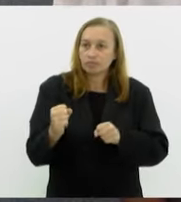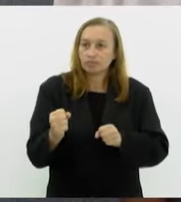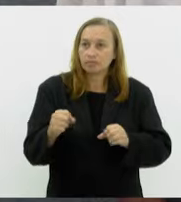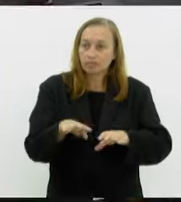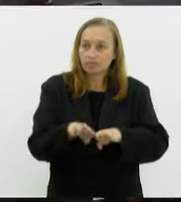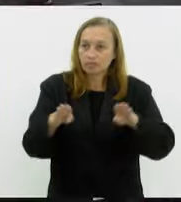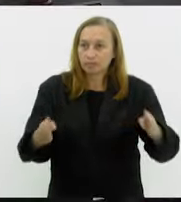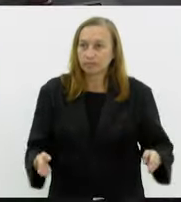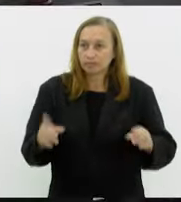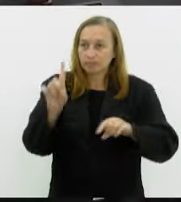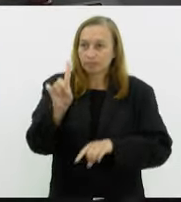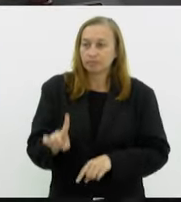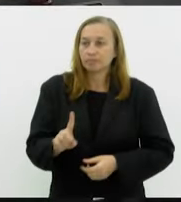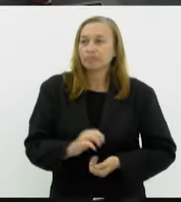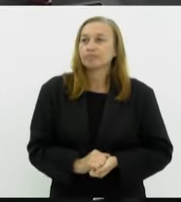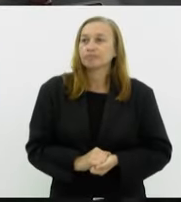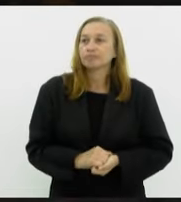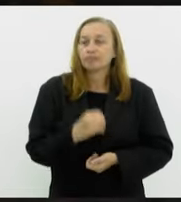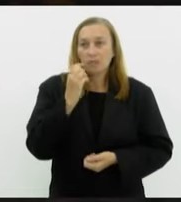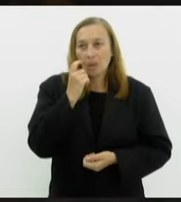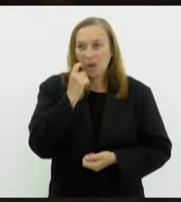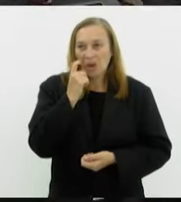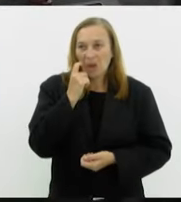diretora. Bom,